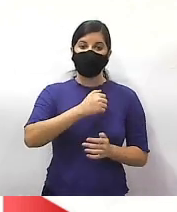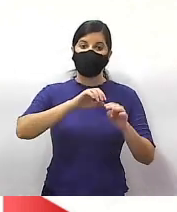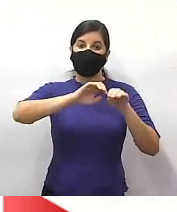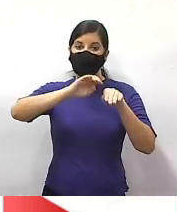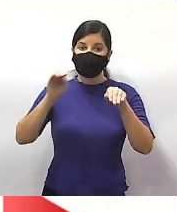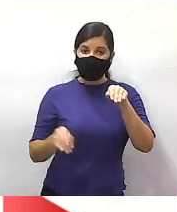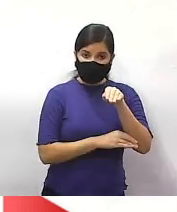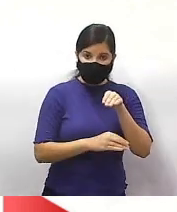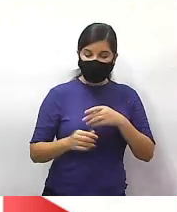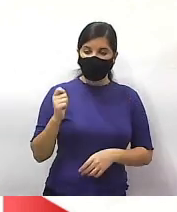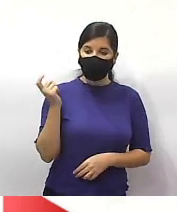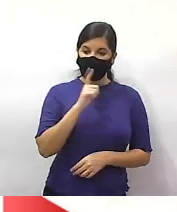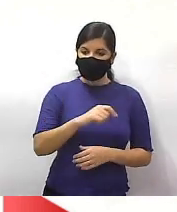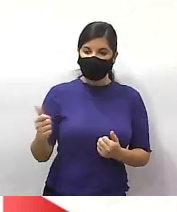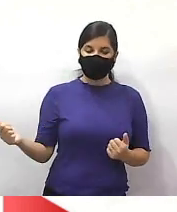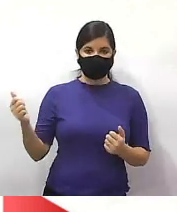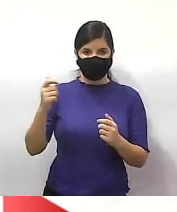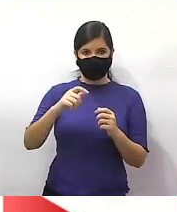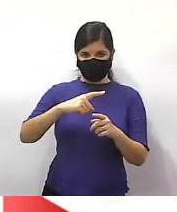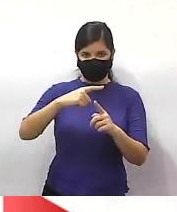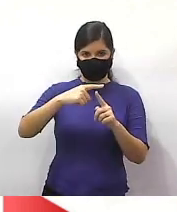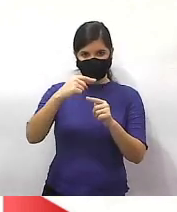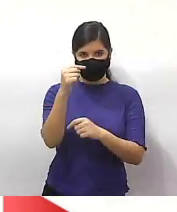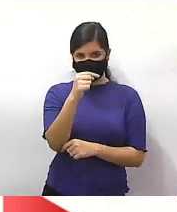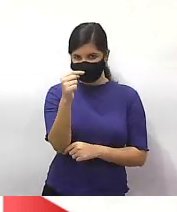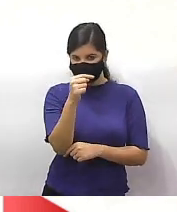número que se deve subtrair de